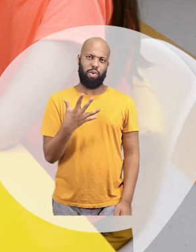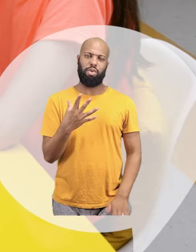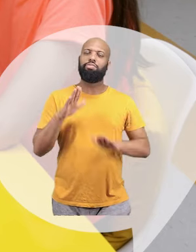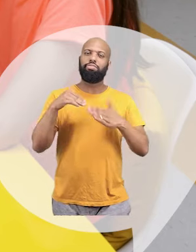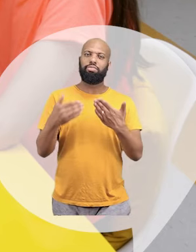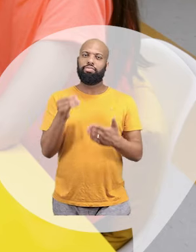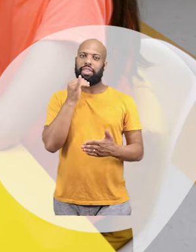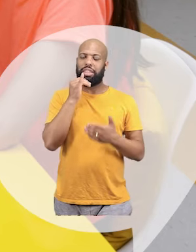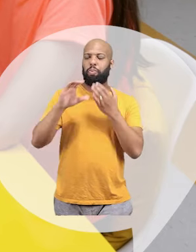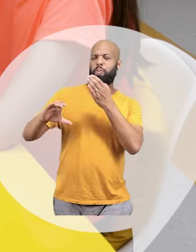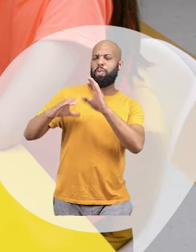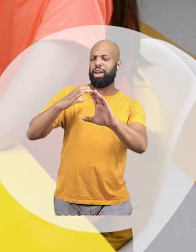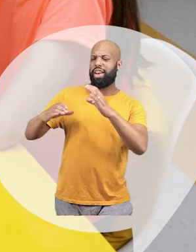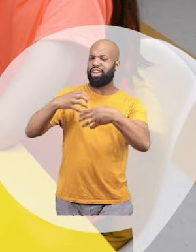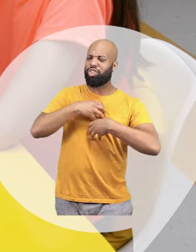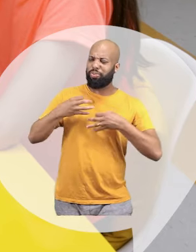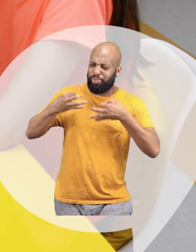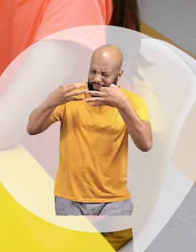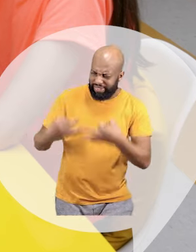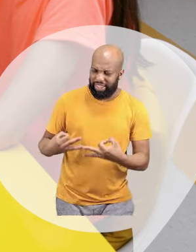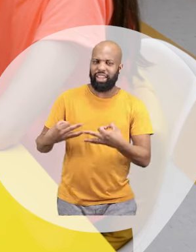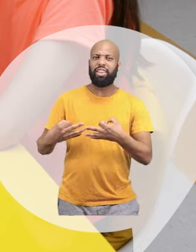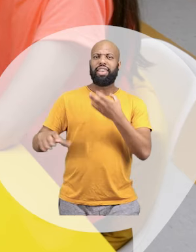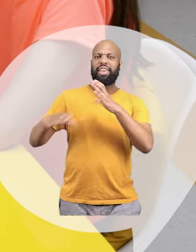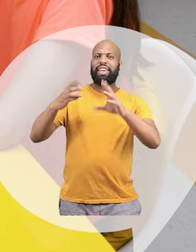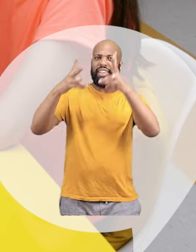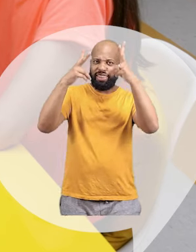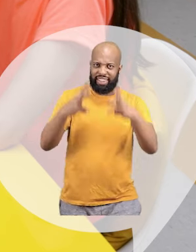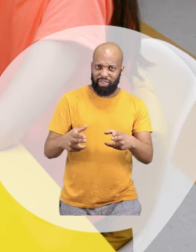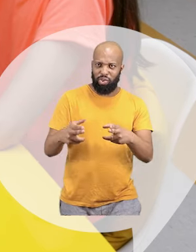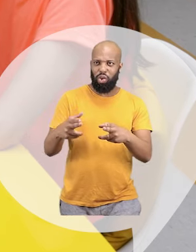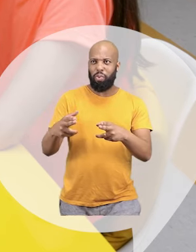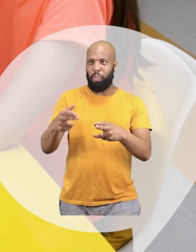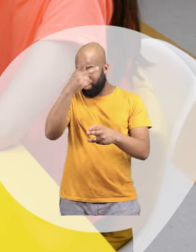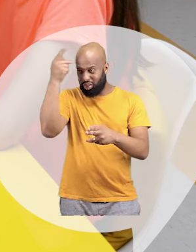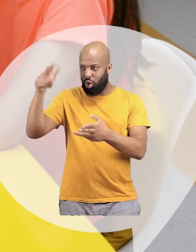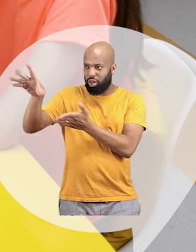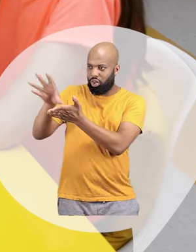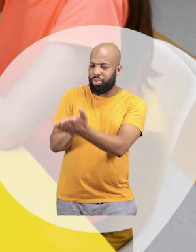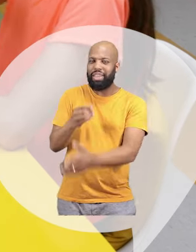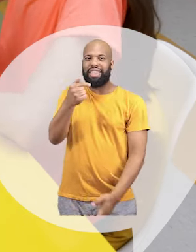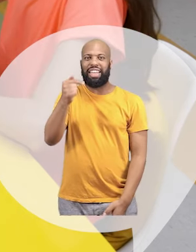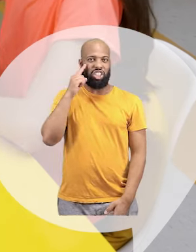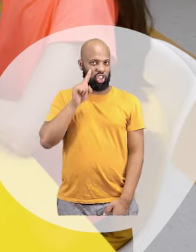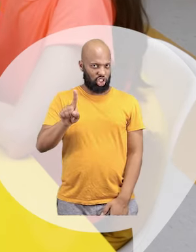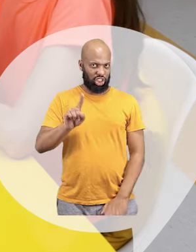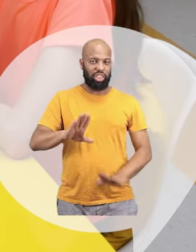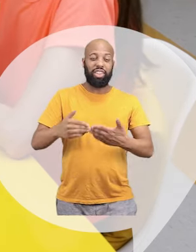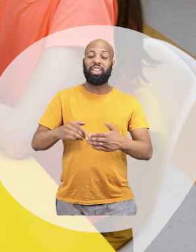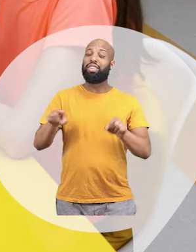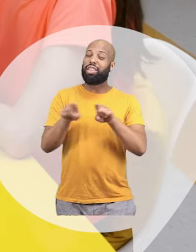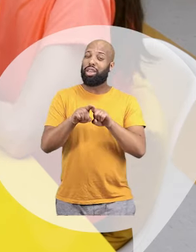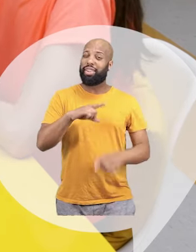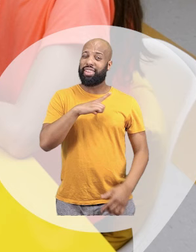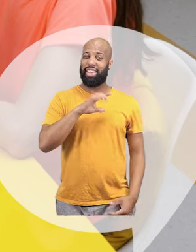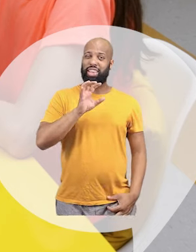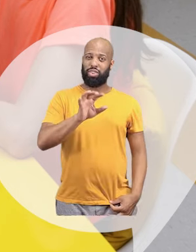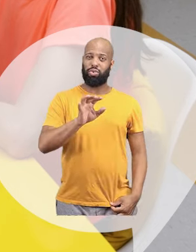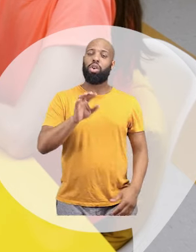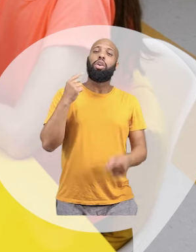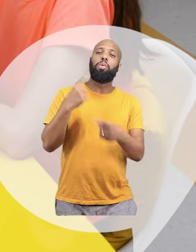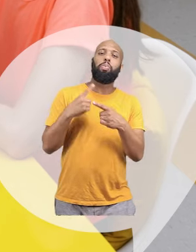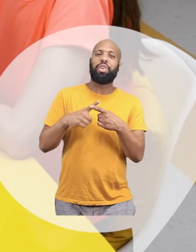tão boas assim tipo cante afinado ou cante bem cante que nem Fulano edital em sete dias sabe então às vezes é um